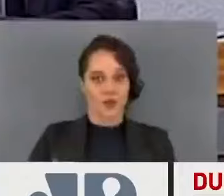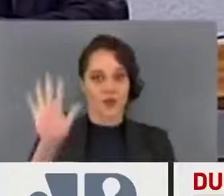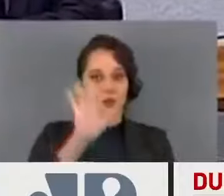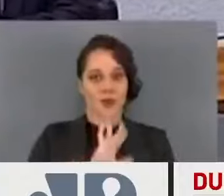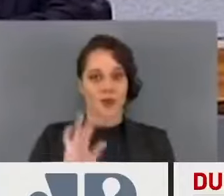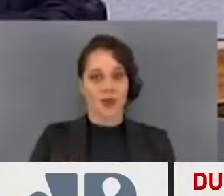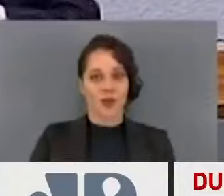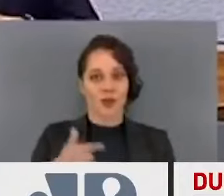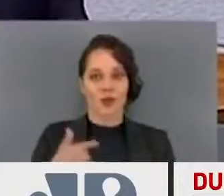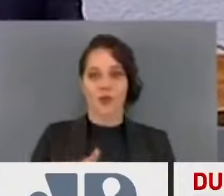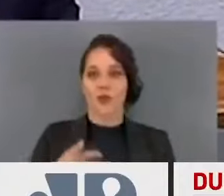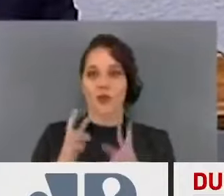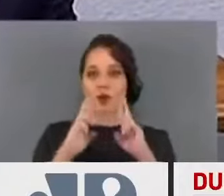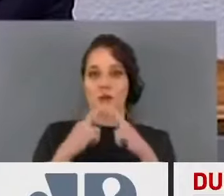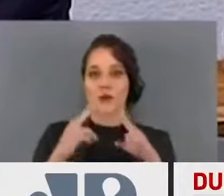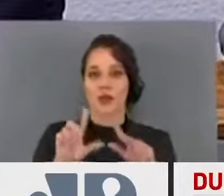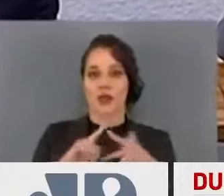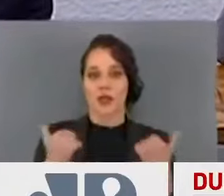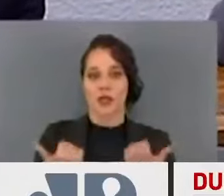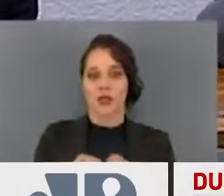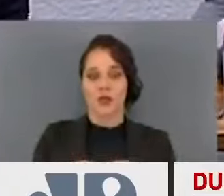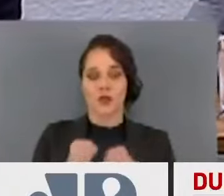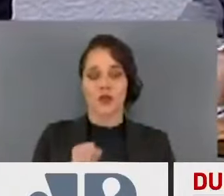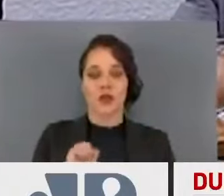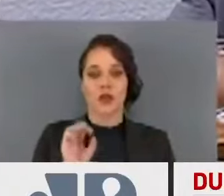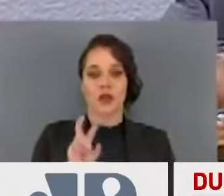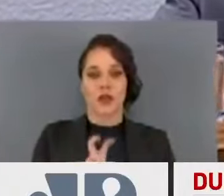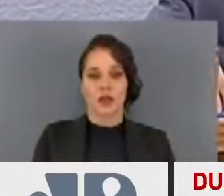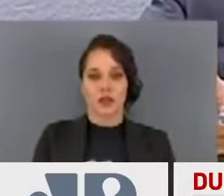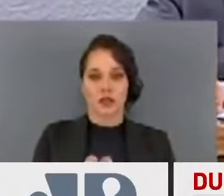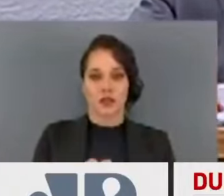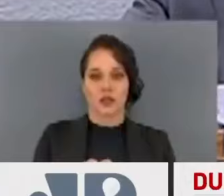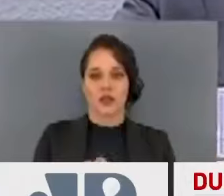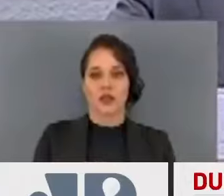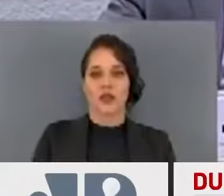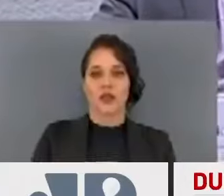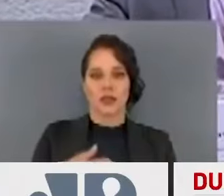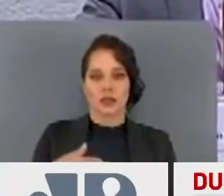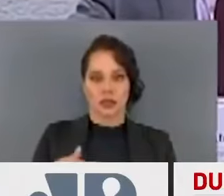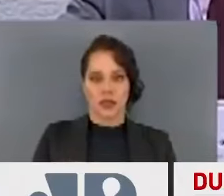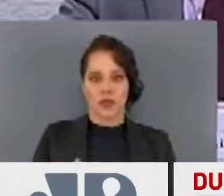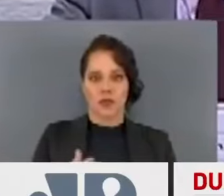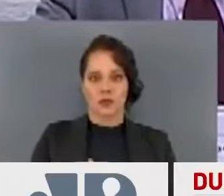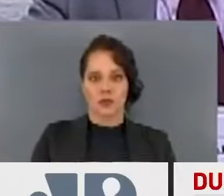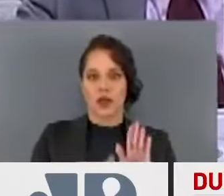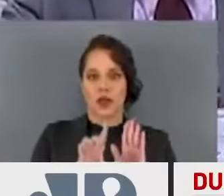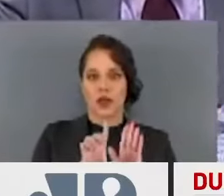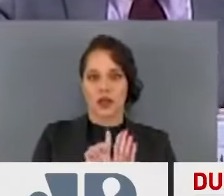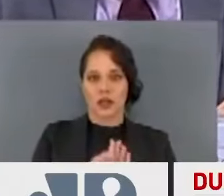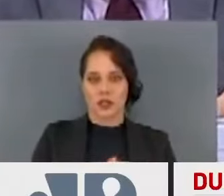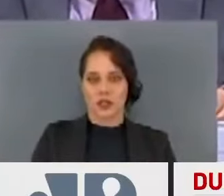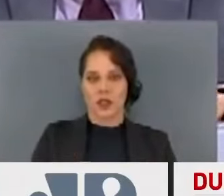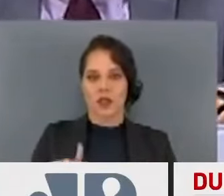o posicionamento do Brasil caso essas atas não sejam apresentadas. E Celso Amorim respondeu o seguinte, Thiago, que